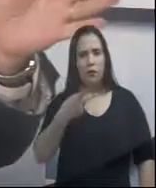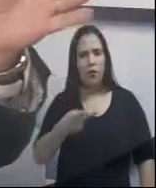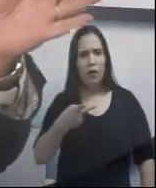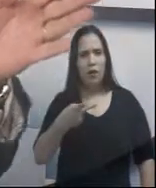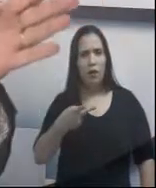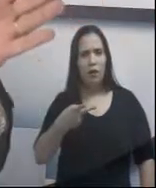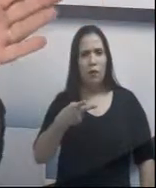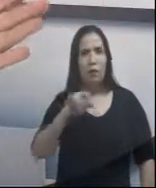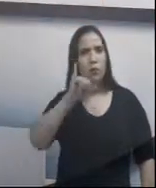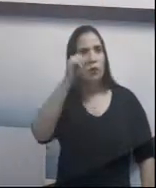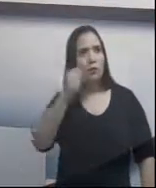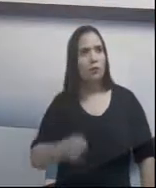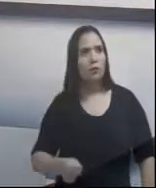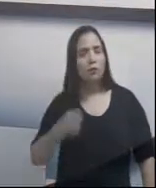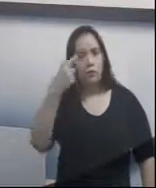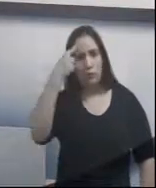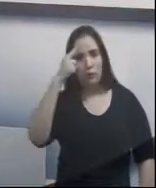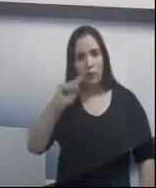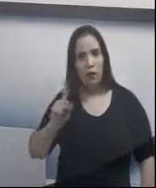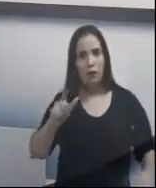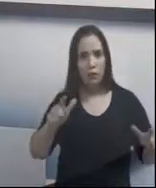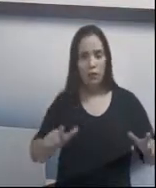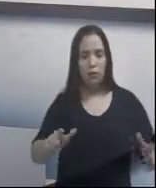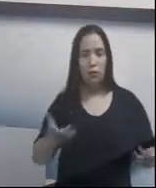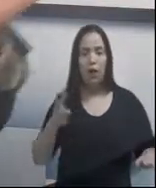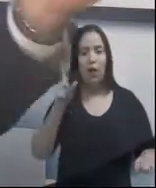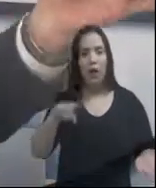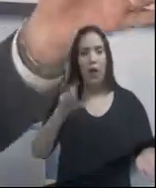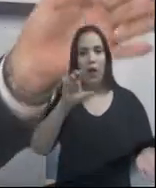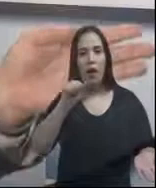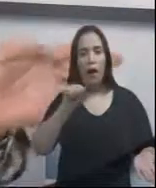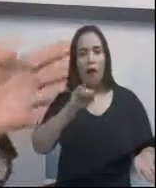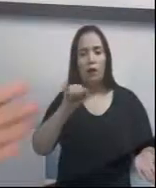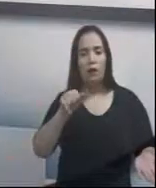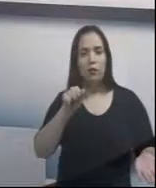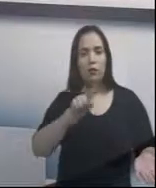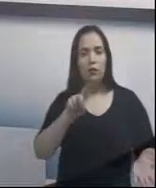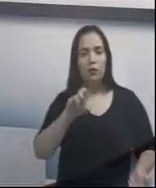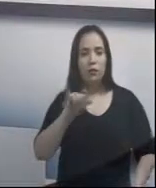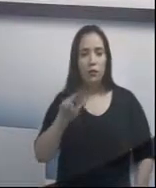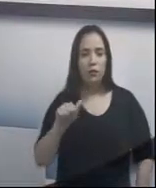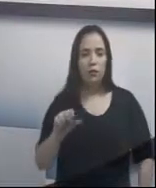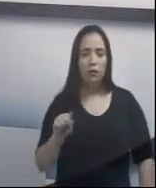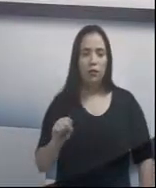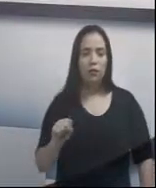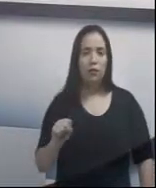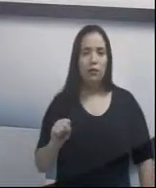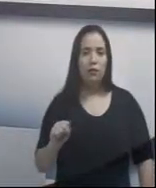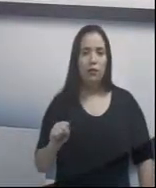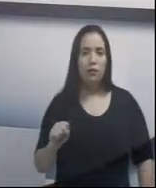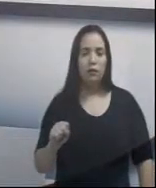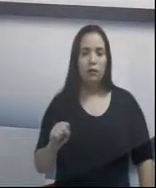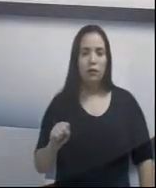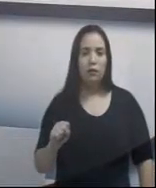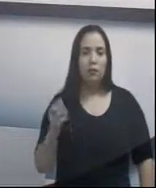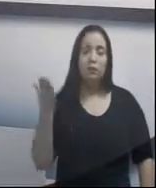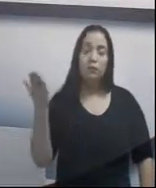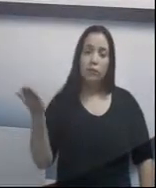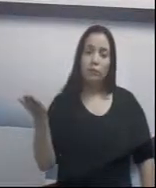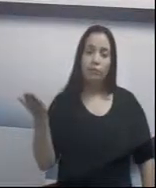Juazeiro não, senador Tasso, é Cajazeiras. É do outro lado ali da cidade de Sonora. A cidade de Sonora aqui é do outro lado da cidade de Sonora. Lá,